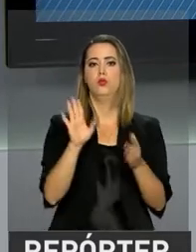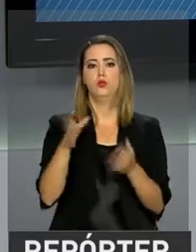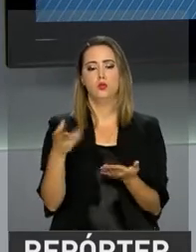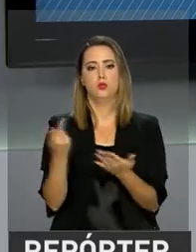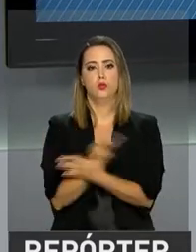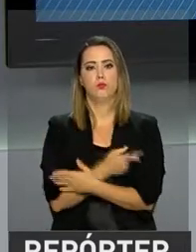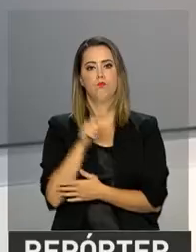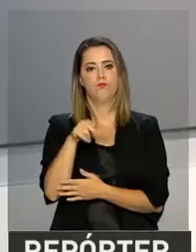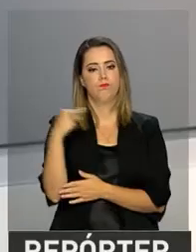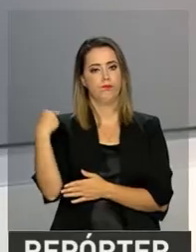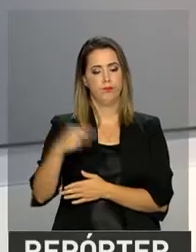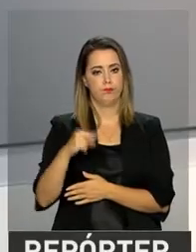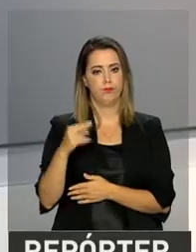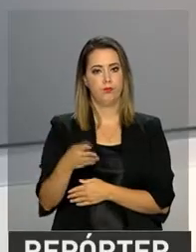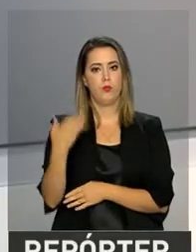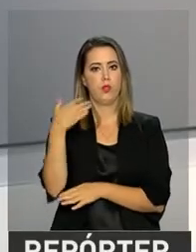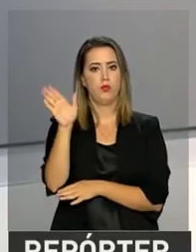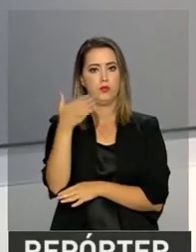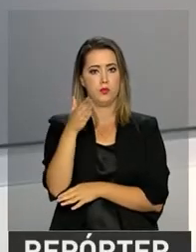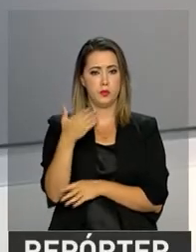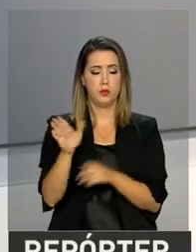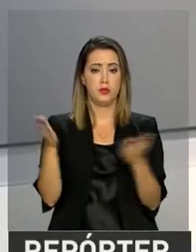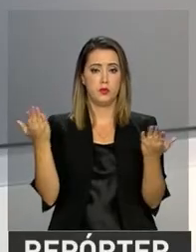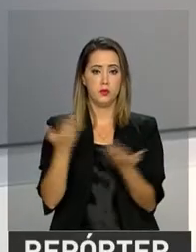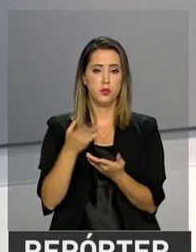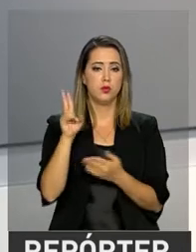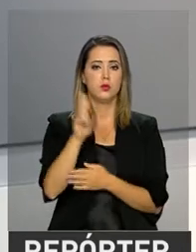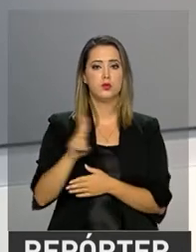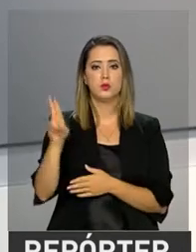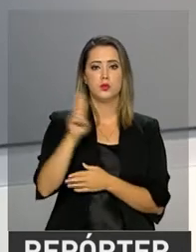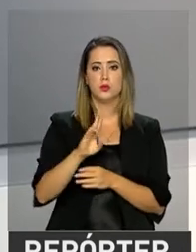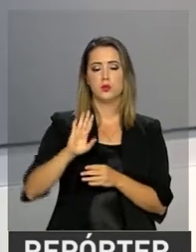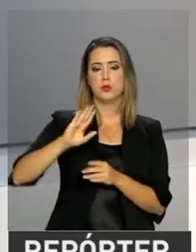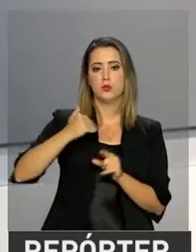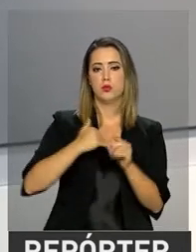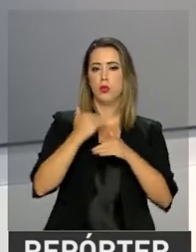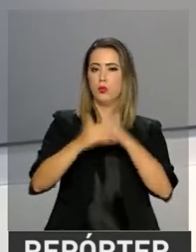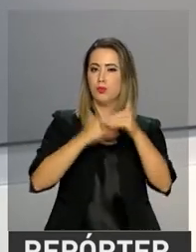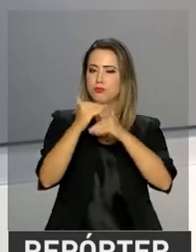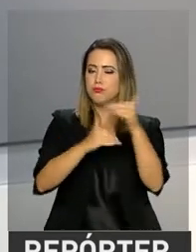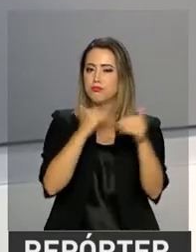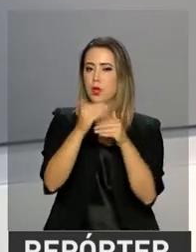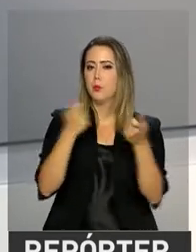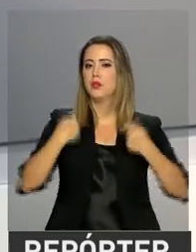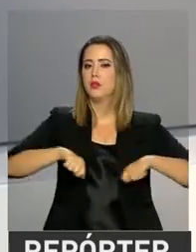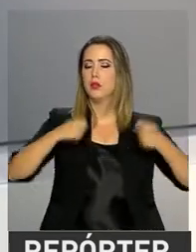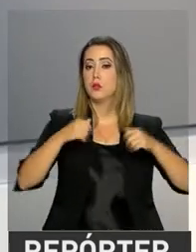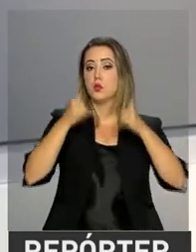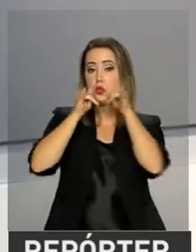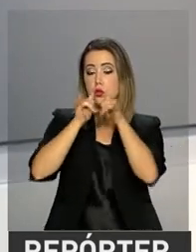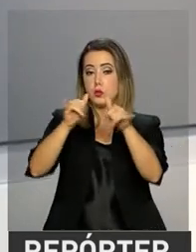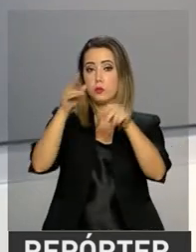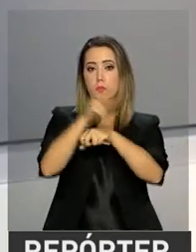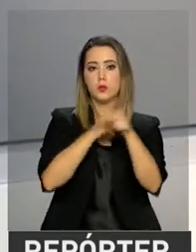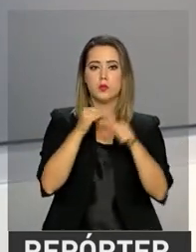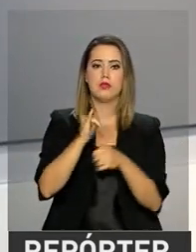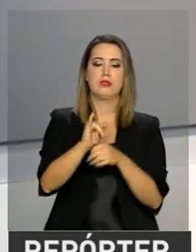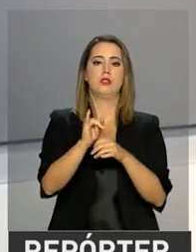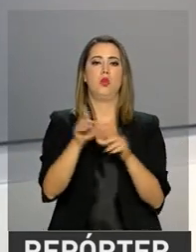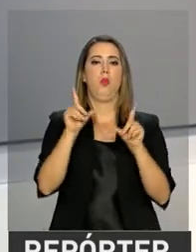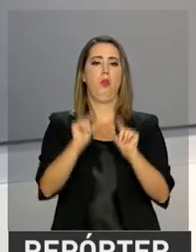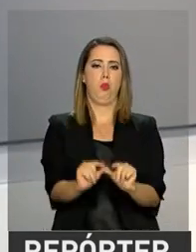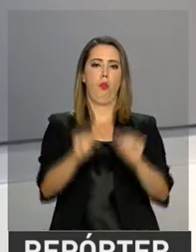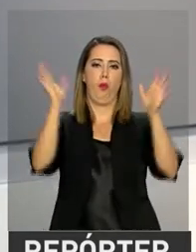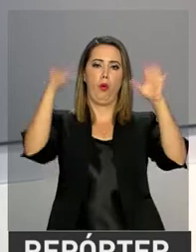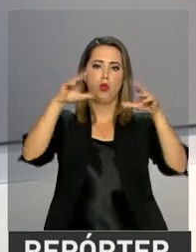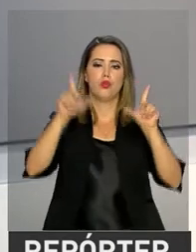em novembro. As bandeiras tarifárias são usadas para cobrir o aumento na geração de energia no país. Quando cai o nível das chuvas, cai